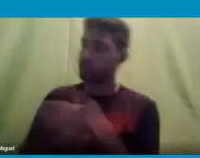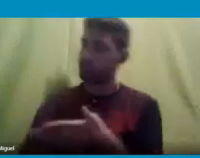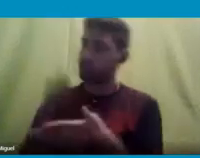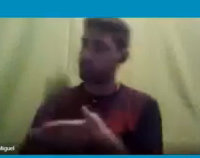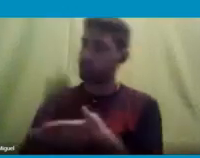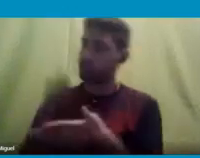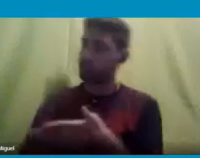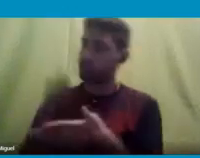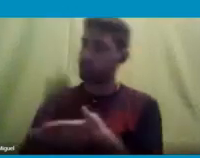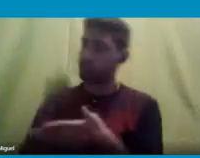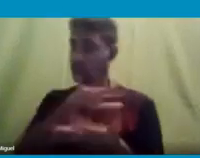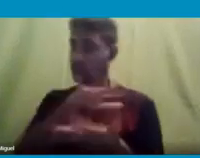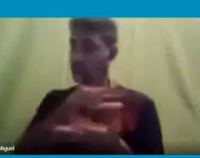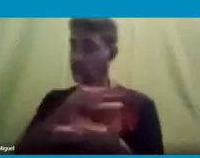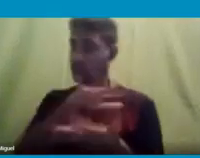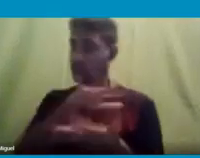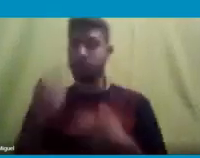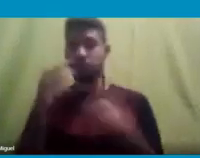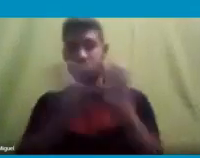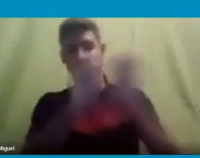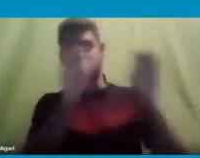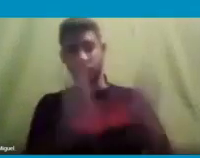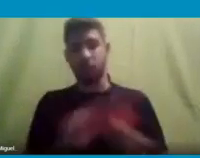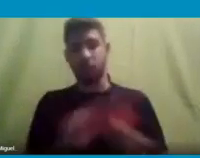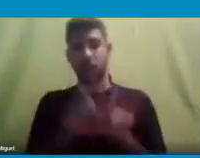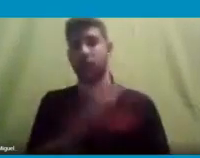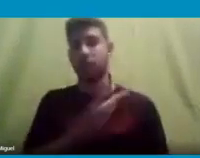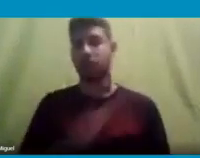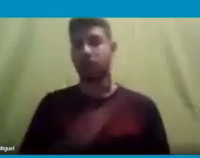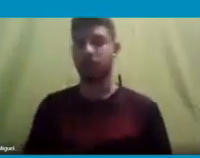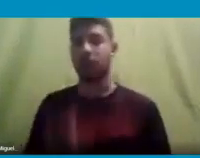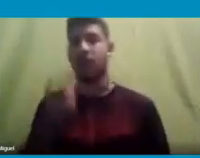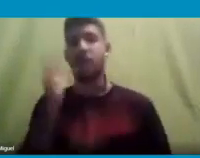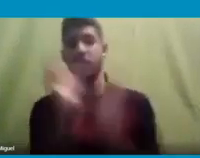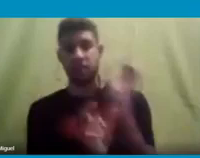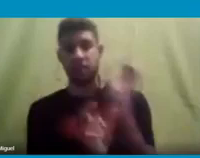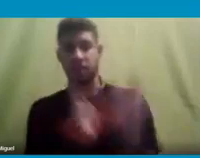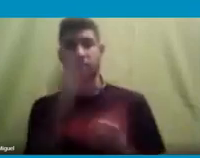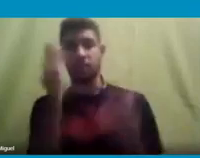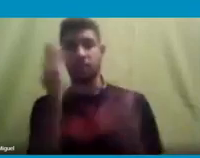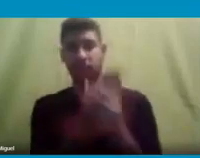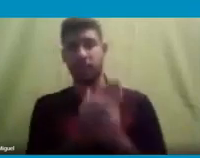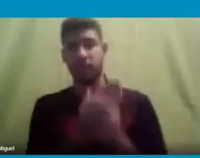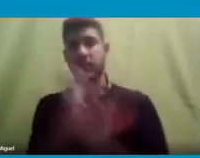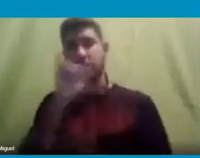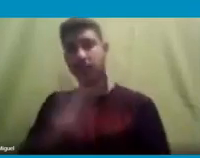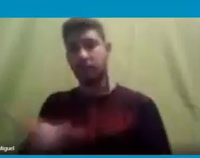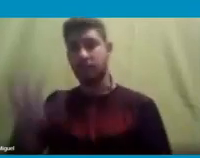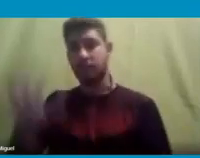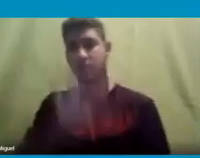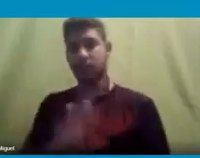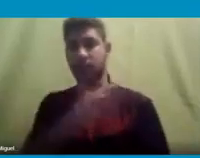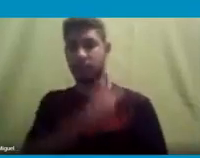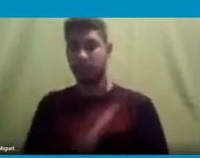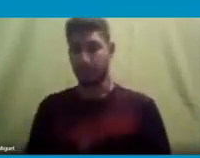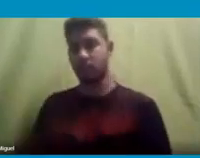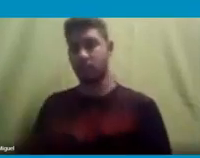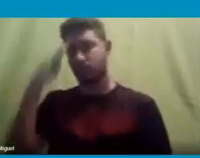tudo. Com um governo que, inclusive, agora foi denunciado internacionalmente por isso. Mais uma coisa do desgoverno Bolsonaro,